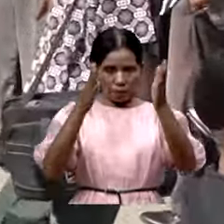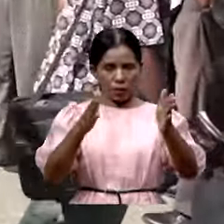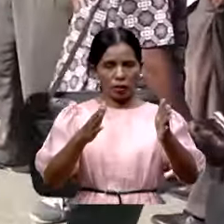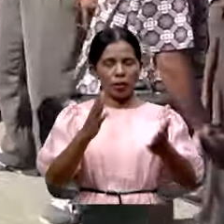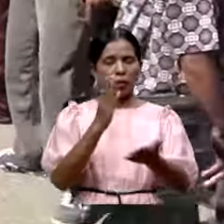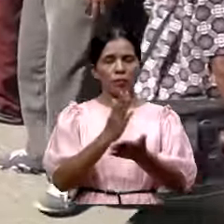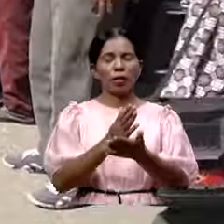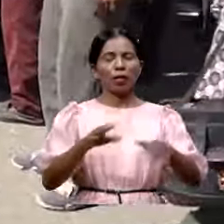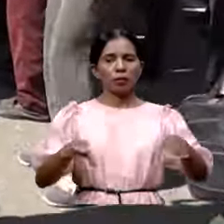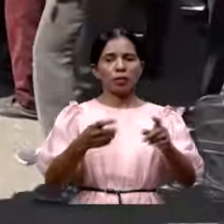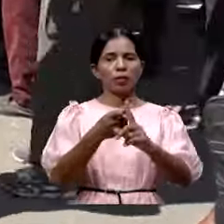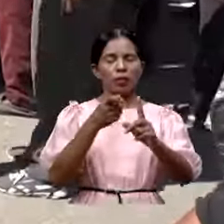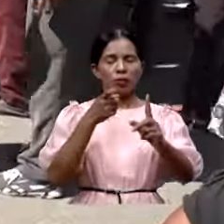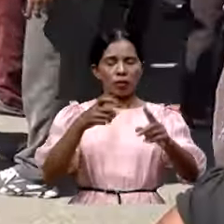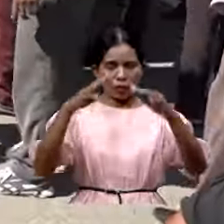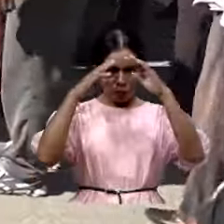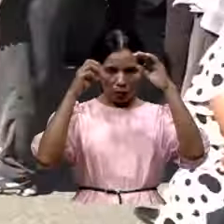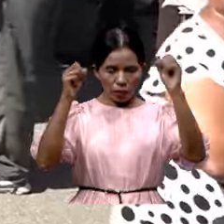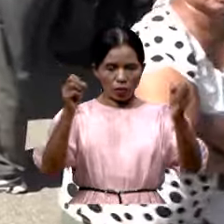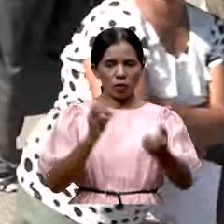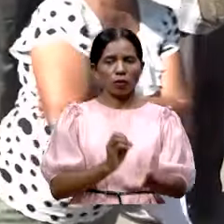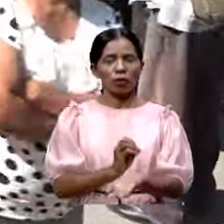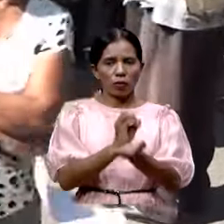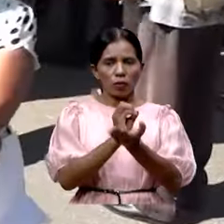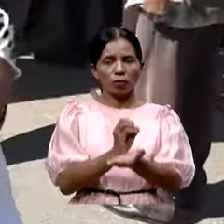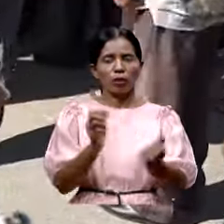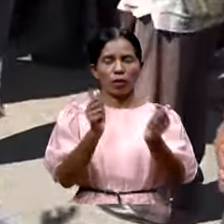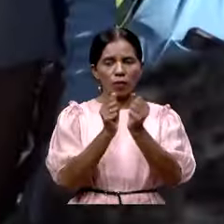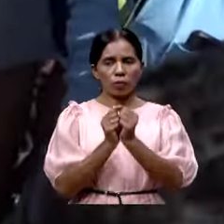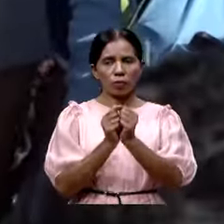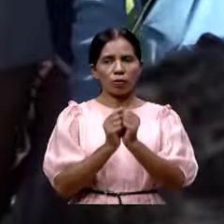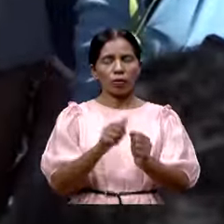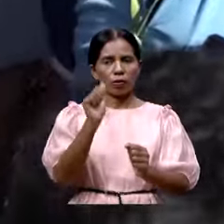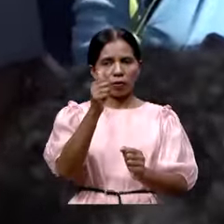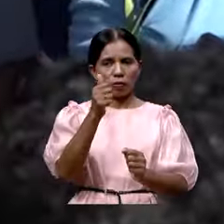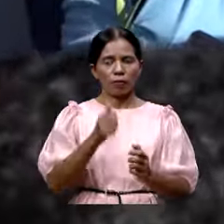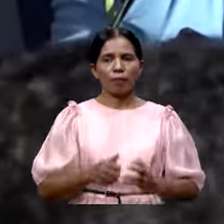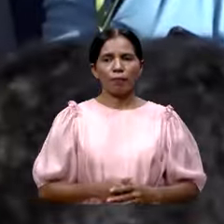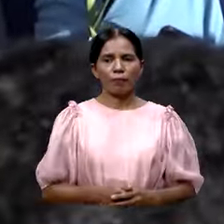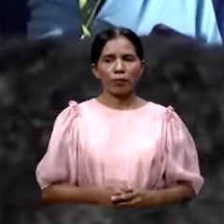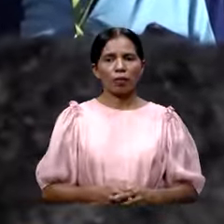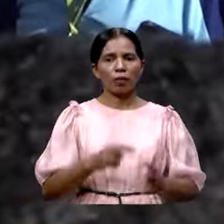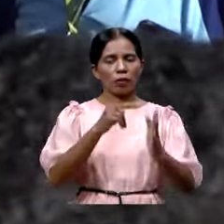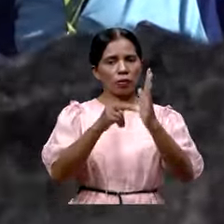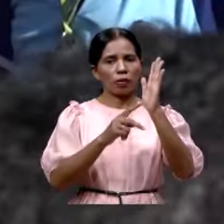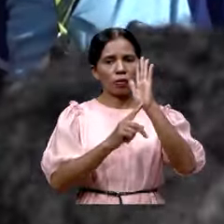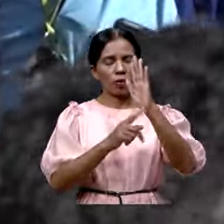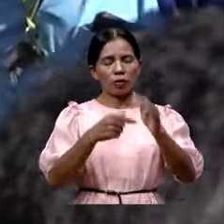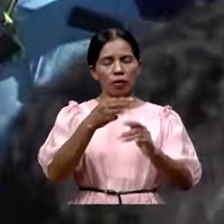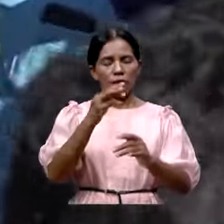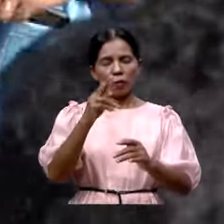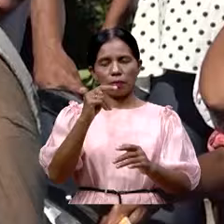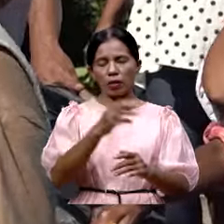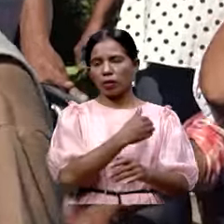Reforma Obrigatória, husi ex-presidente e autoridade Reoa, Ramutuk na Insanulo. To notícia na pública, GM se deu